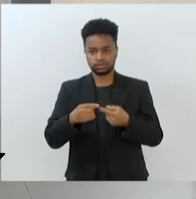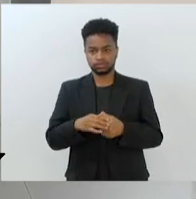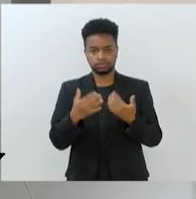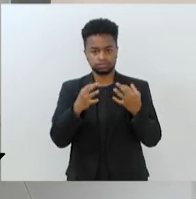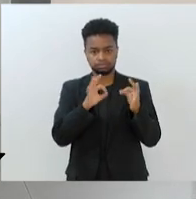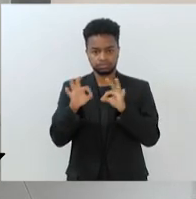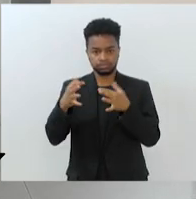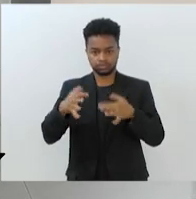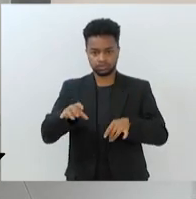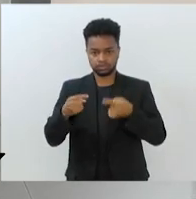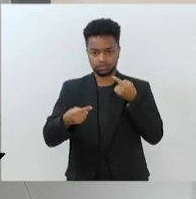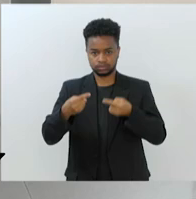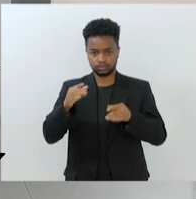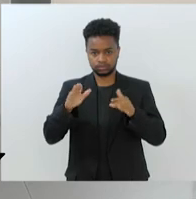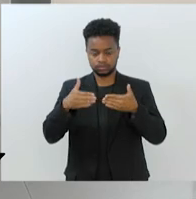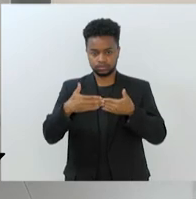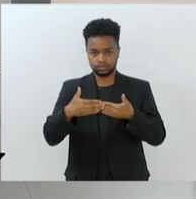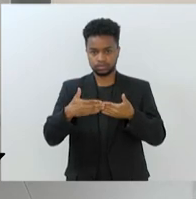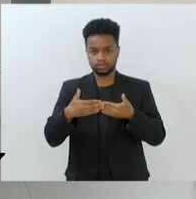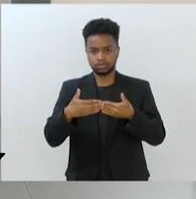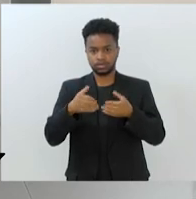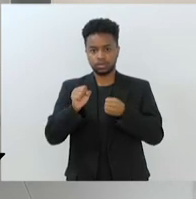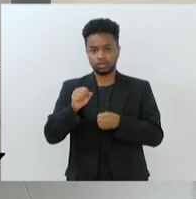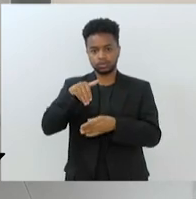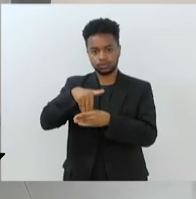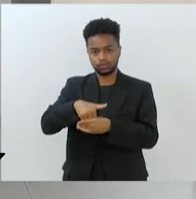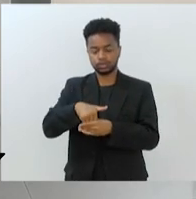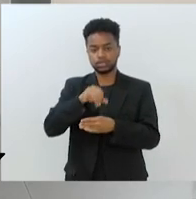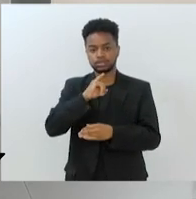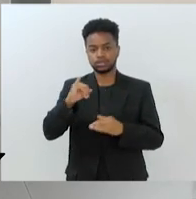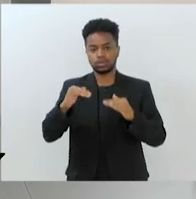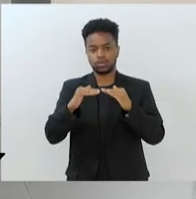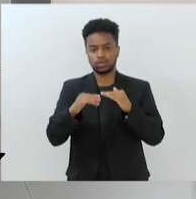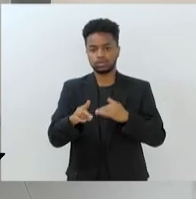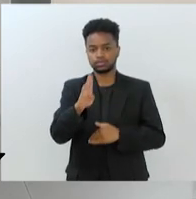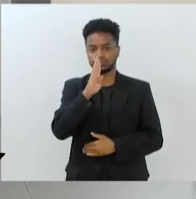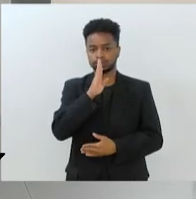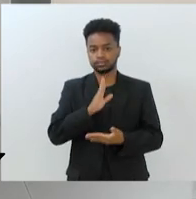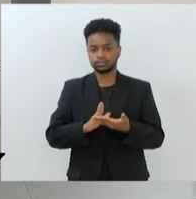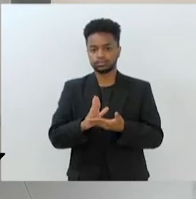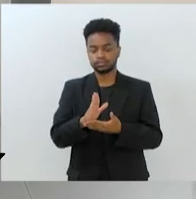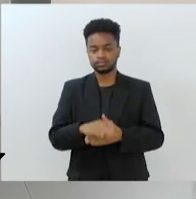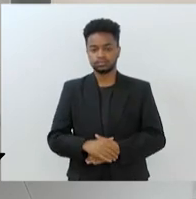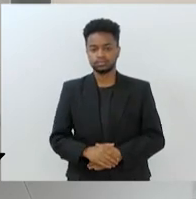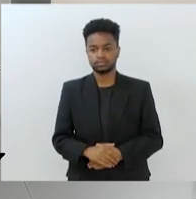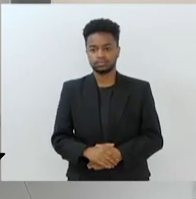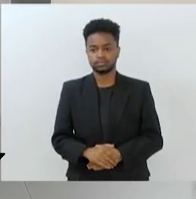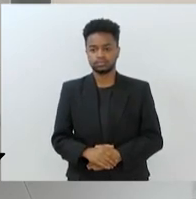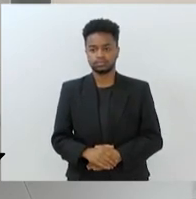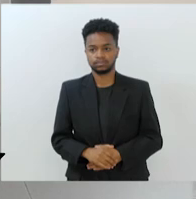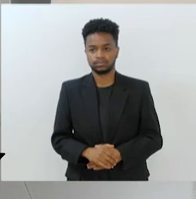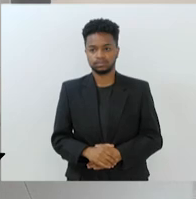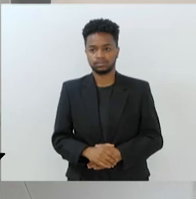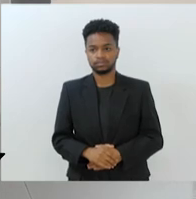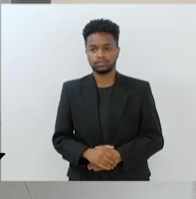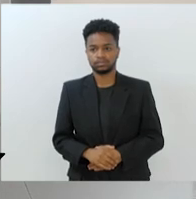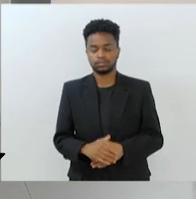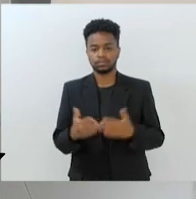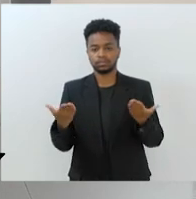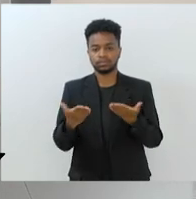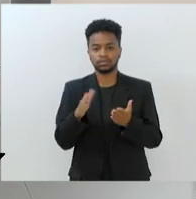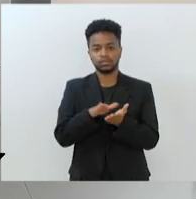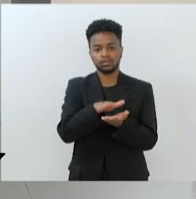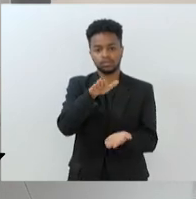Não havendo quem queira discutir, encerrada a discussão. Em votação, senhores que aprovam, permaneçam como estão, aprovado. Passemos ao bloco